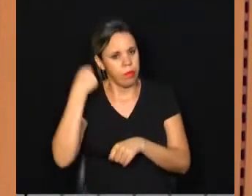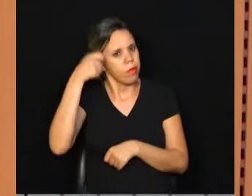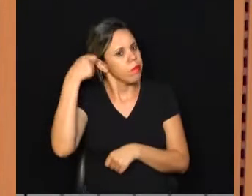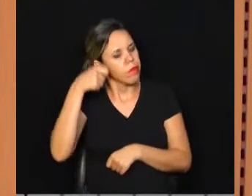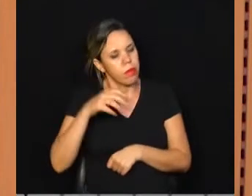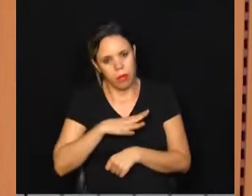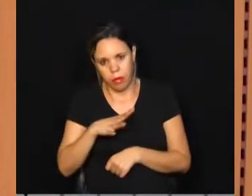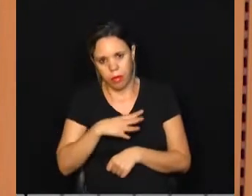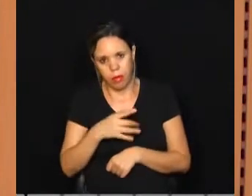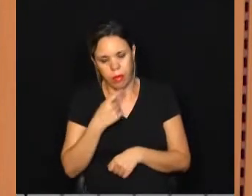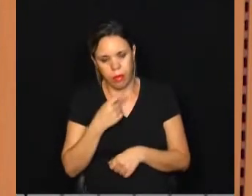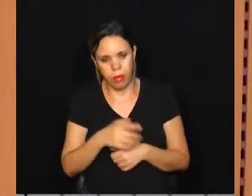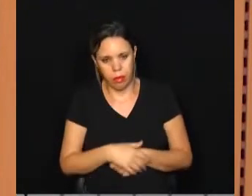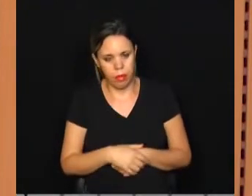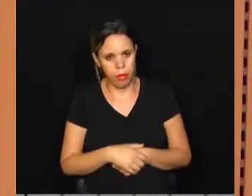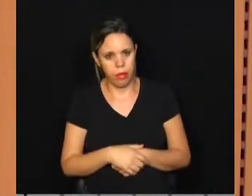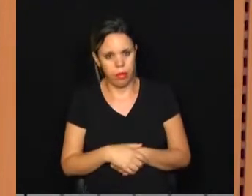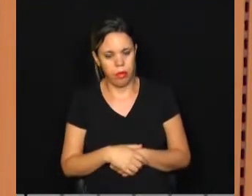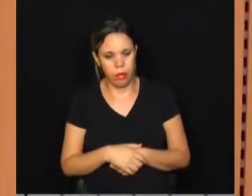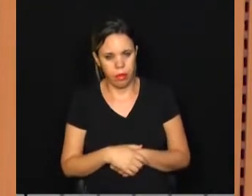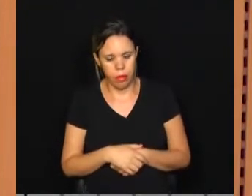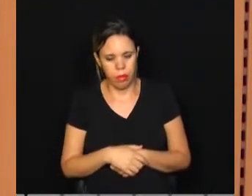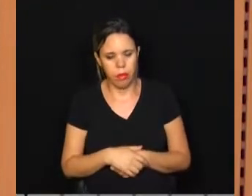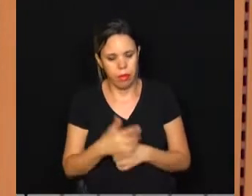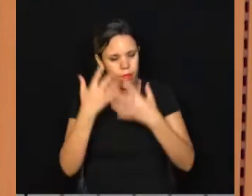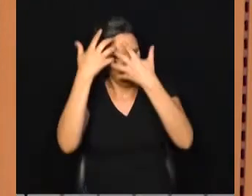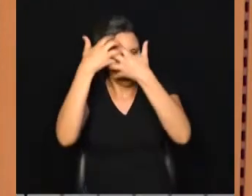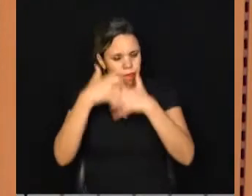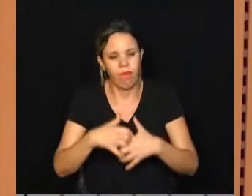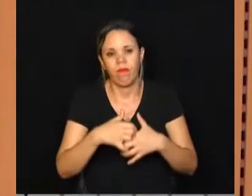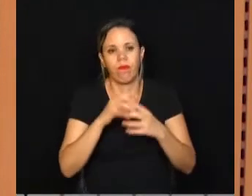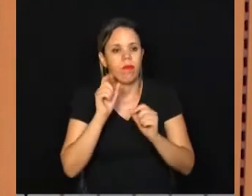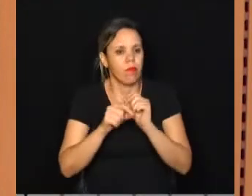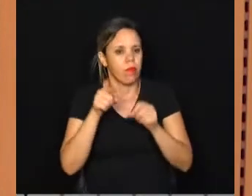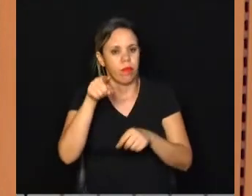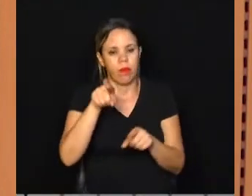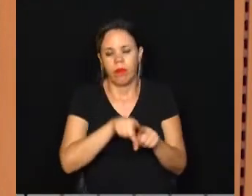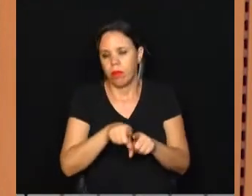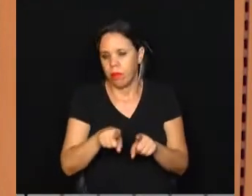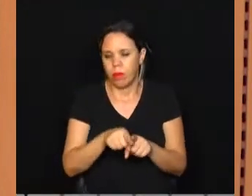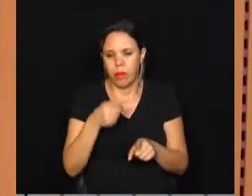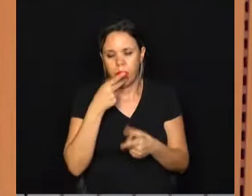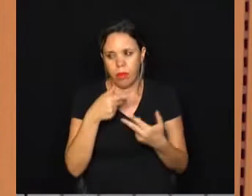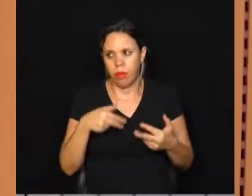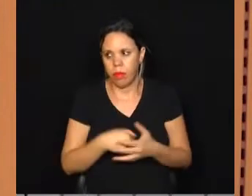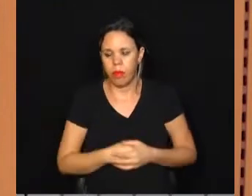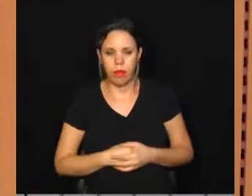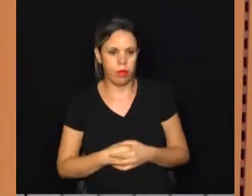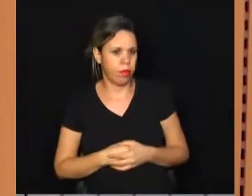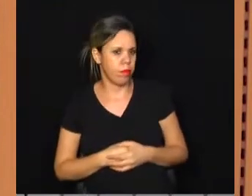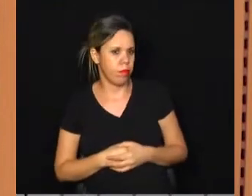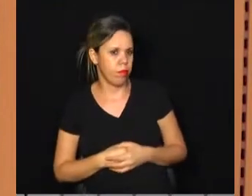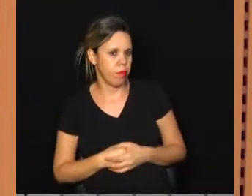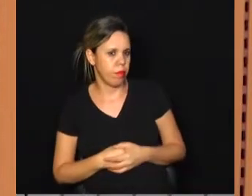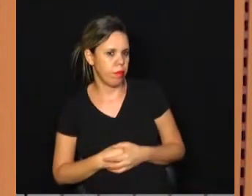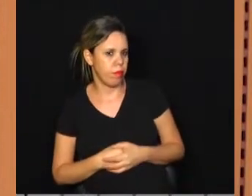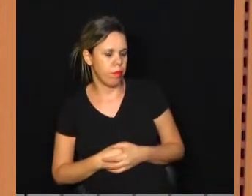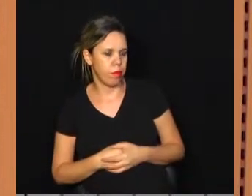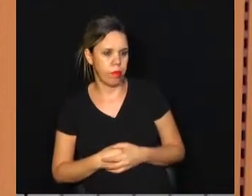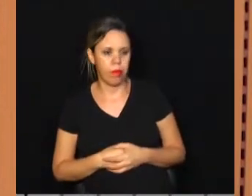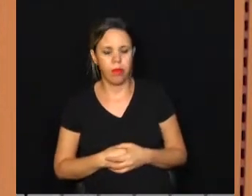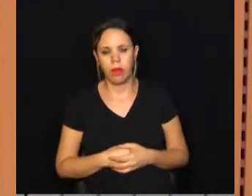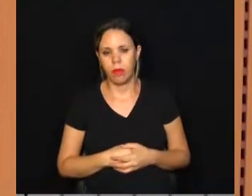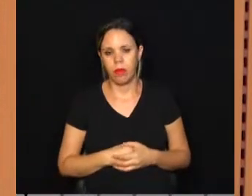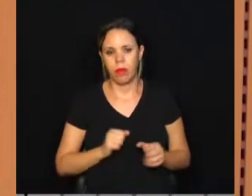aqui da cidade, né? E refletindo sobre o seguinte, você também tocou nessa questão. Bom, em meio